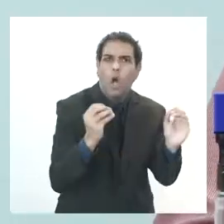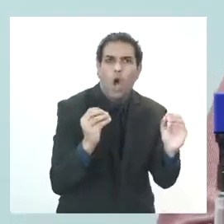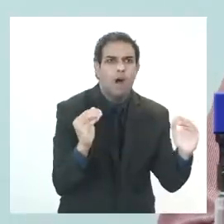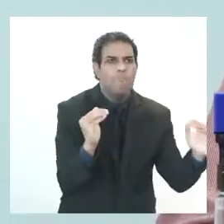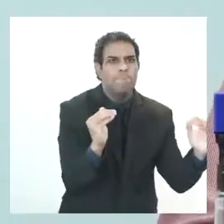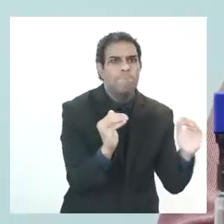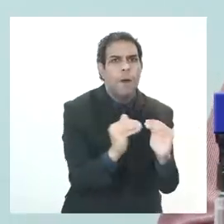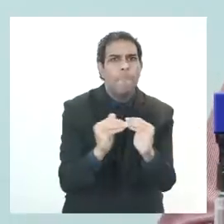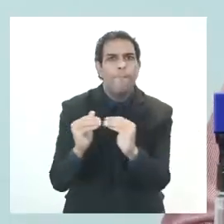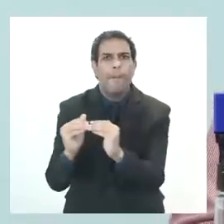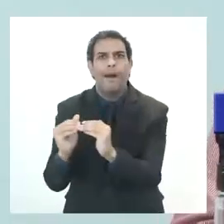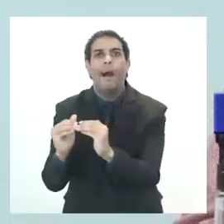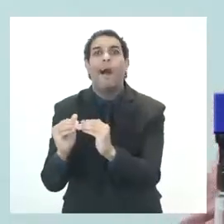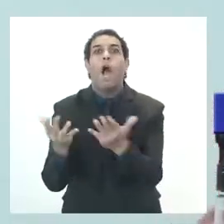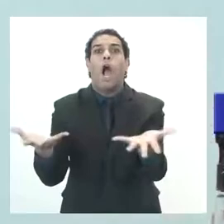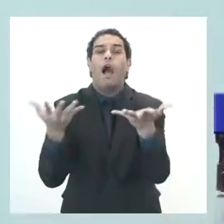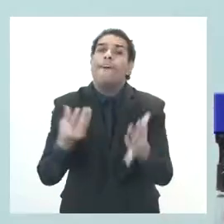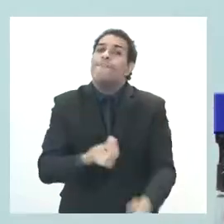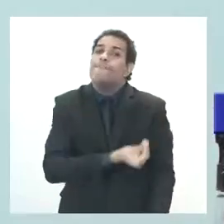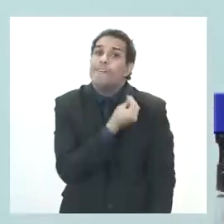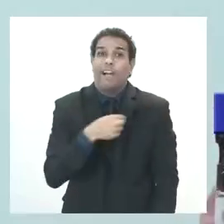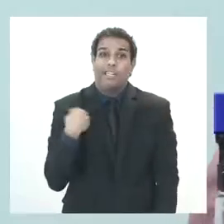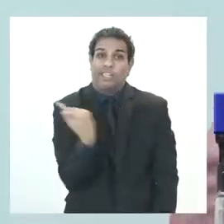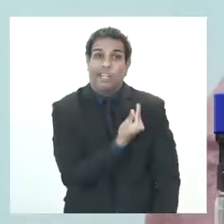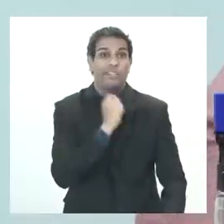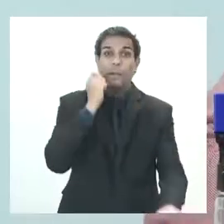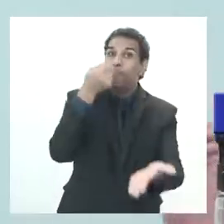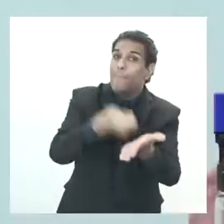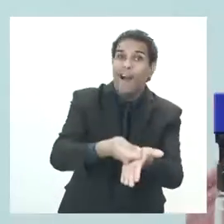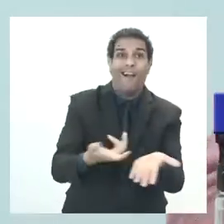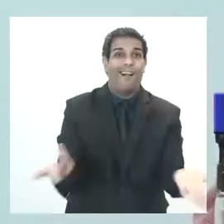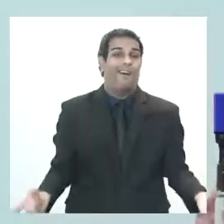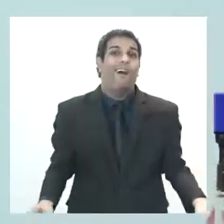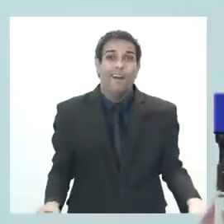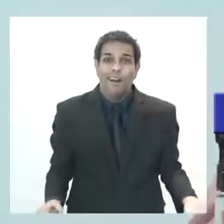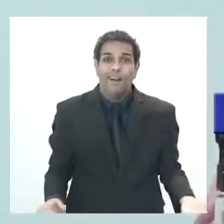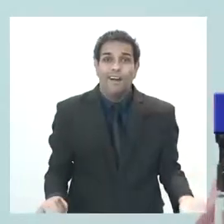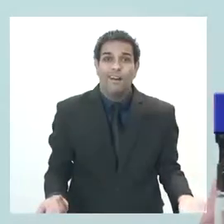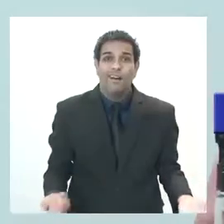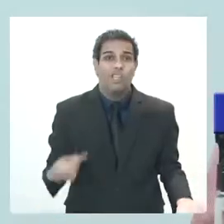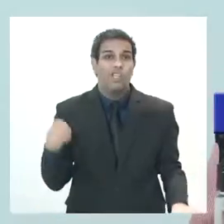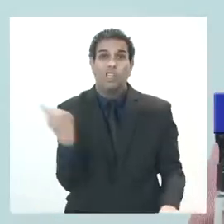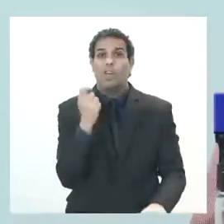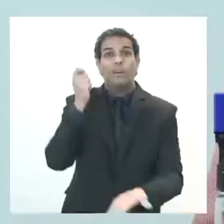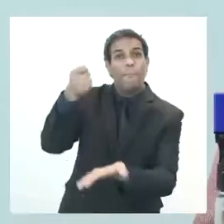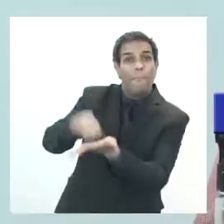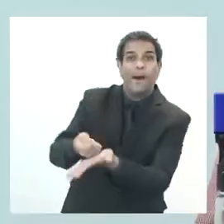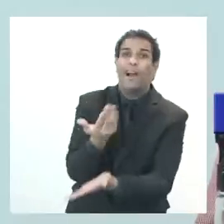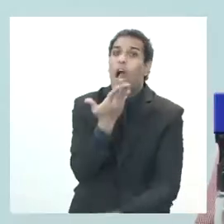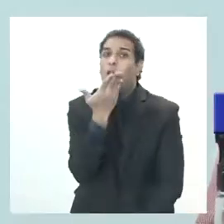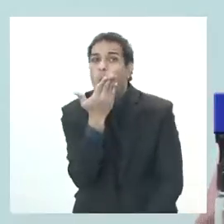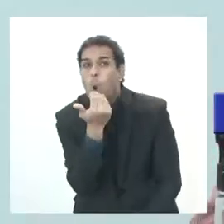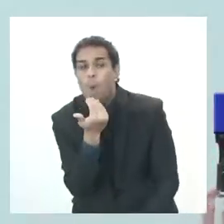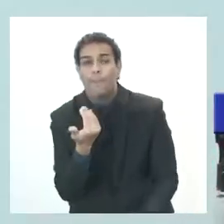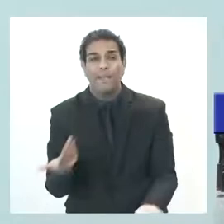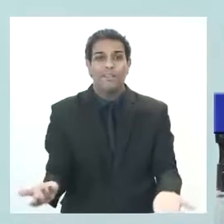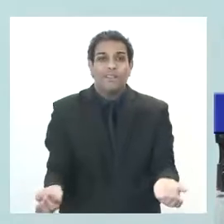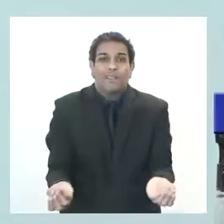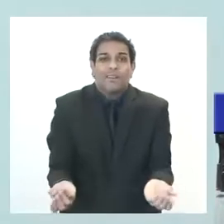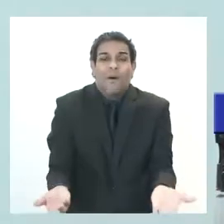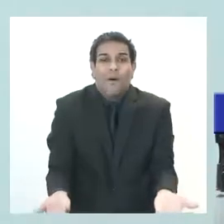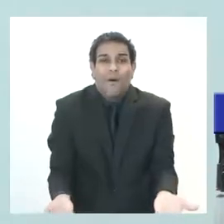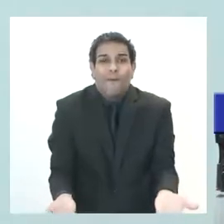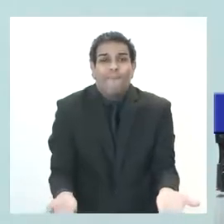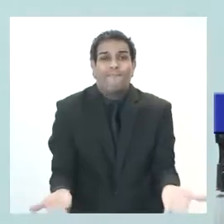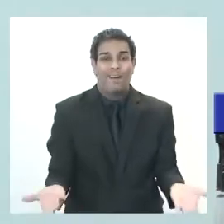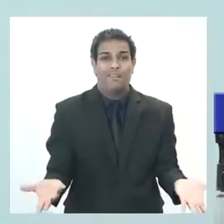a gente que é sobreviver disse que ia pagar conta a gente quer levar o alimento para casa então